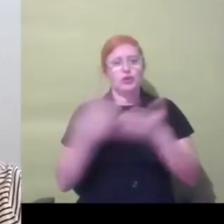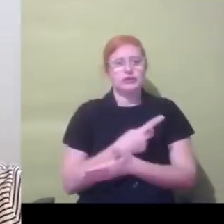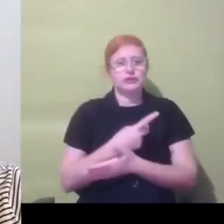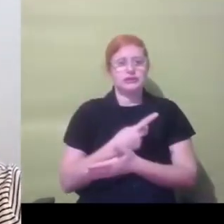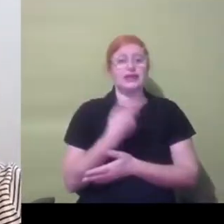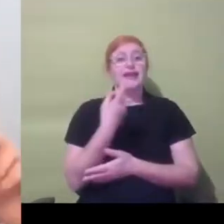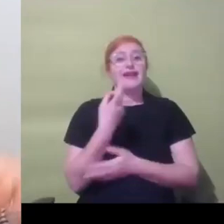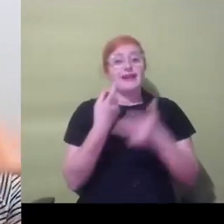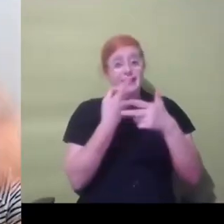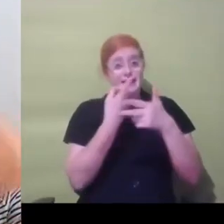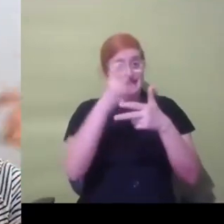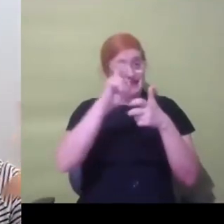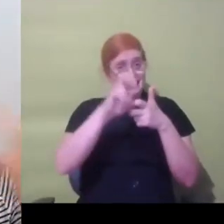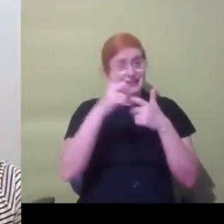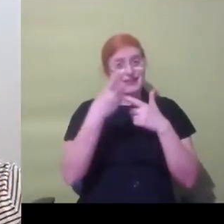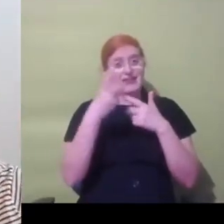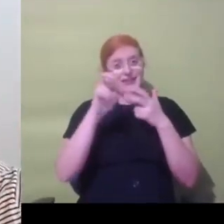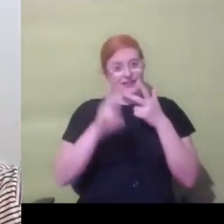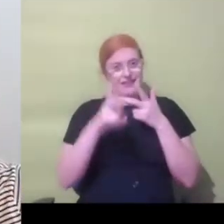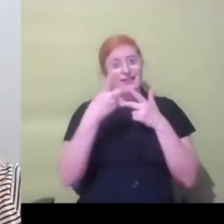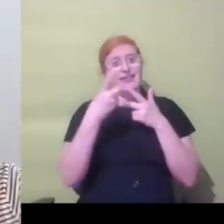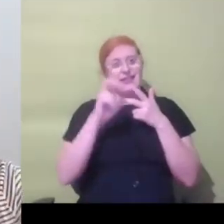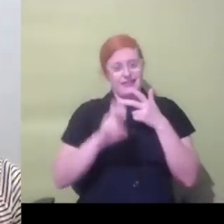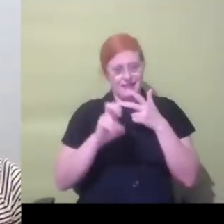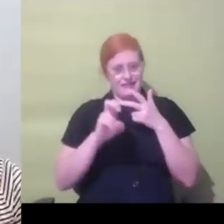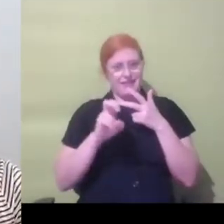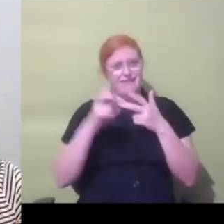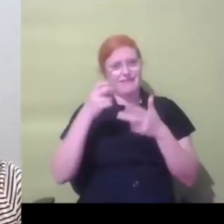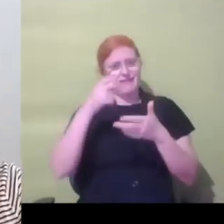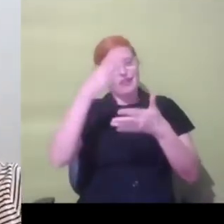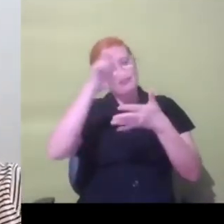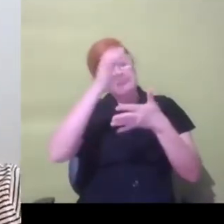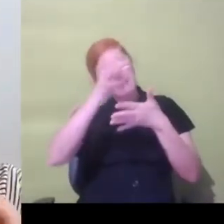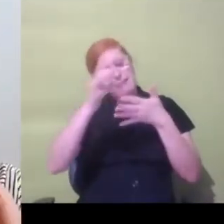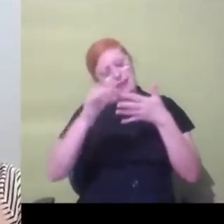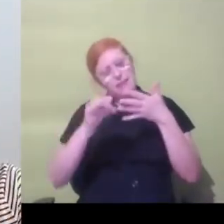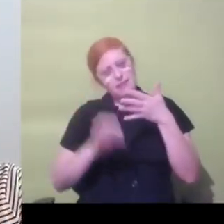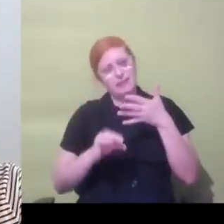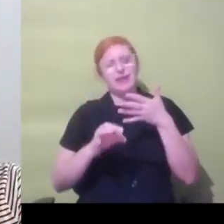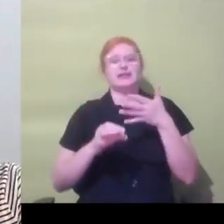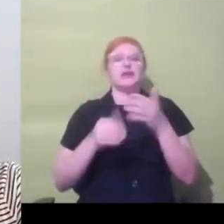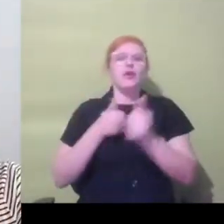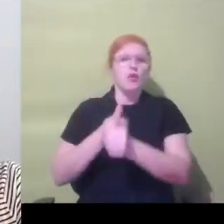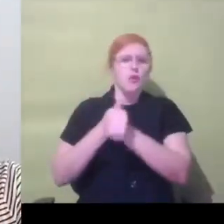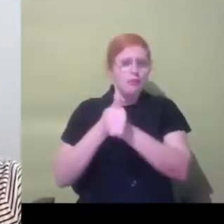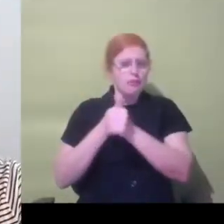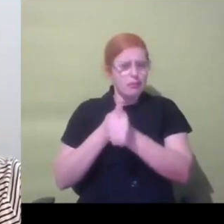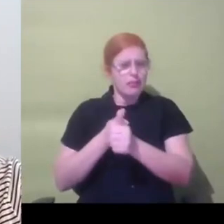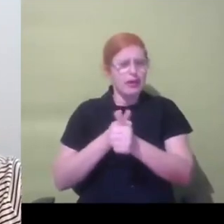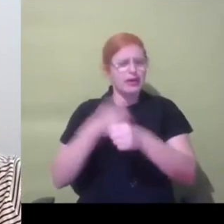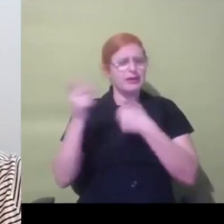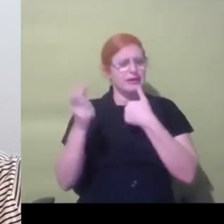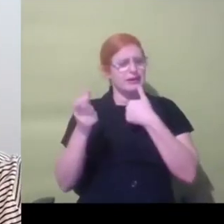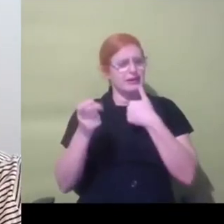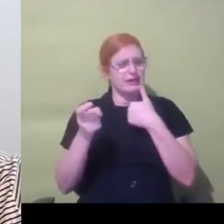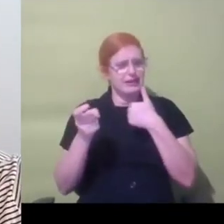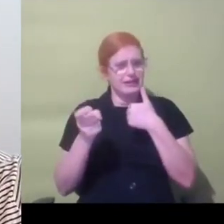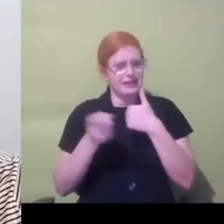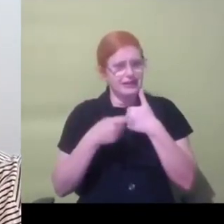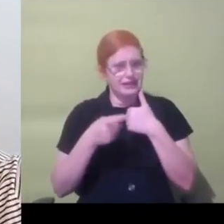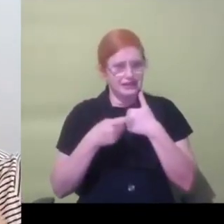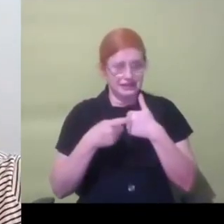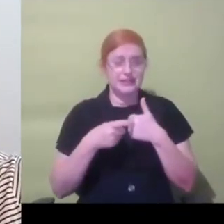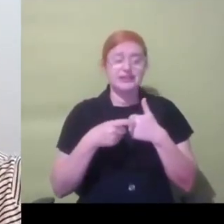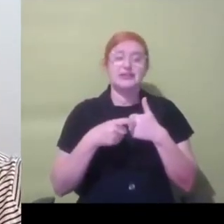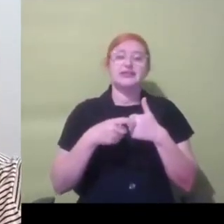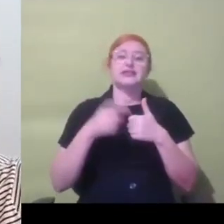a cada 15 dias. Uma trilha começa a cada 15 dias. Então acompanhe, ative as notificações das redes sociais da